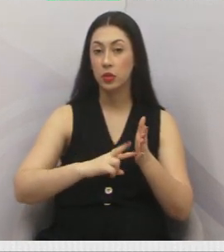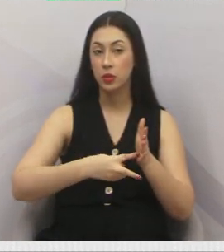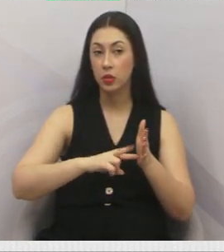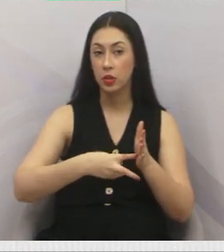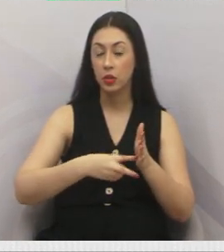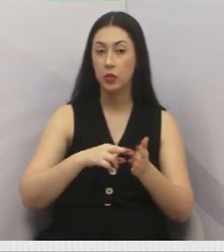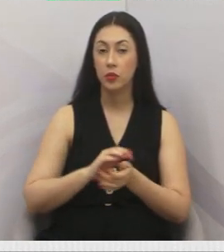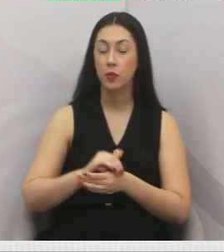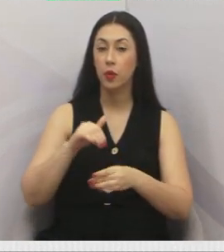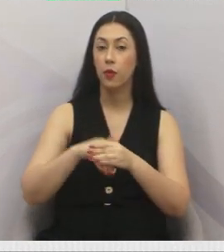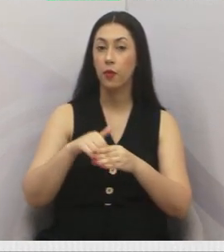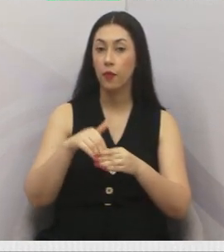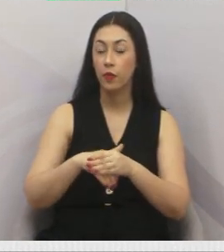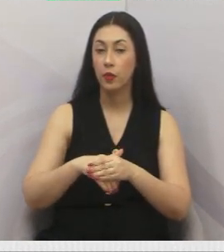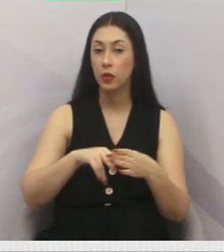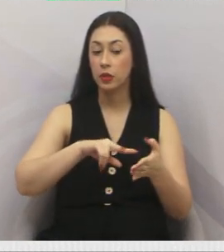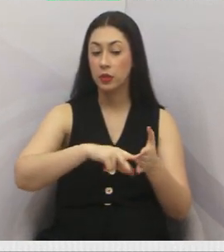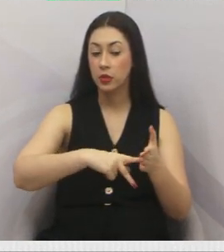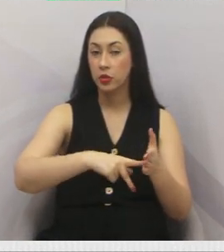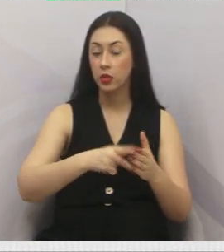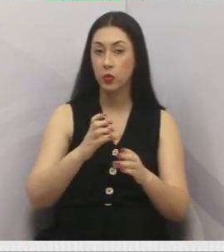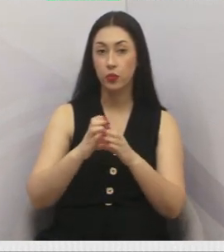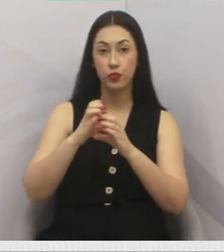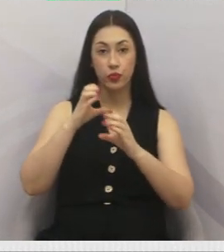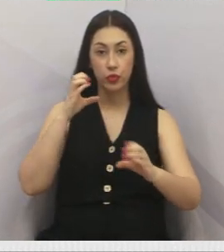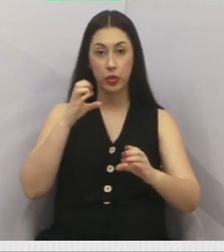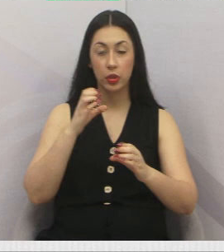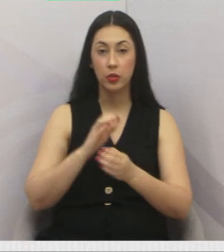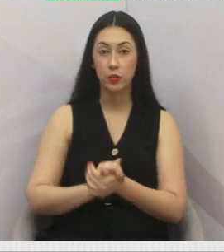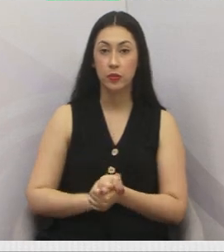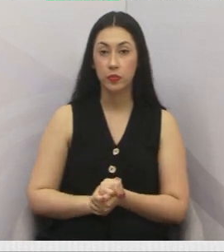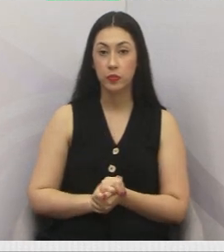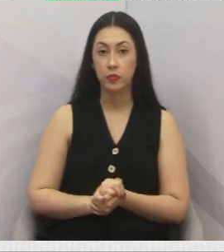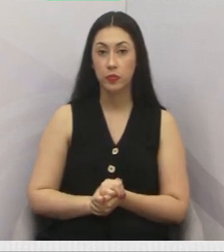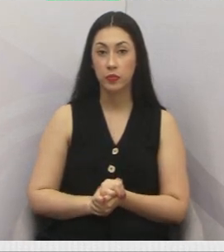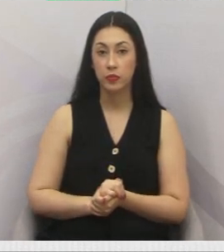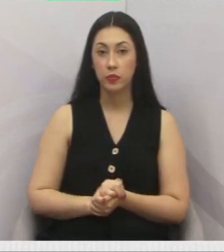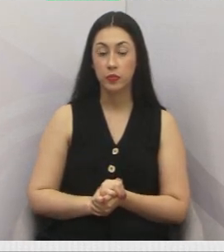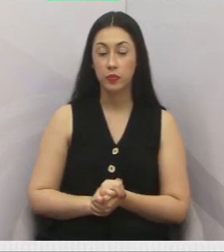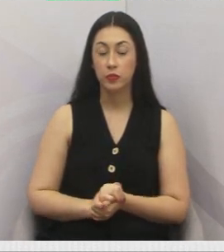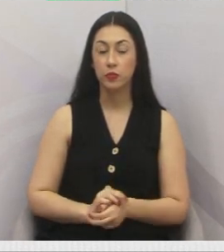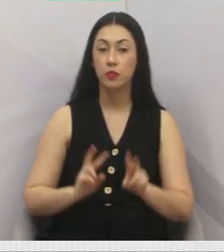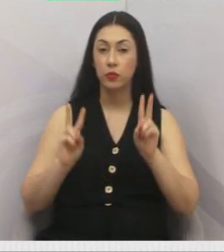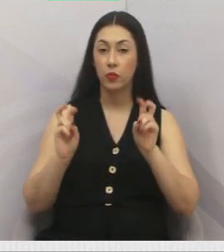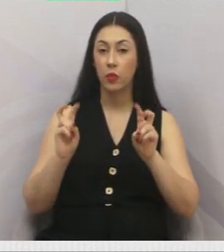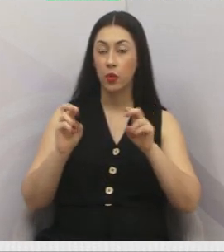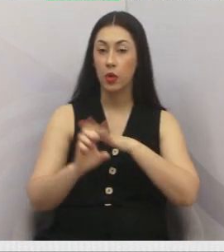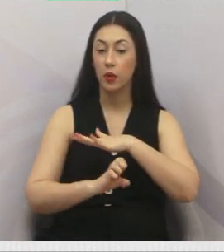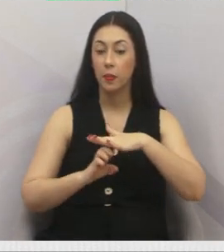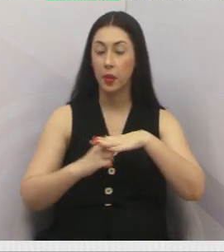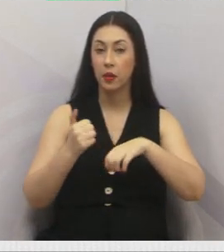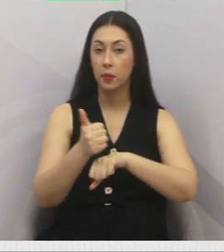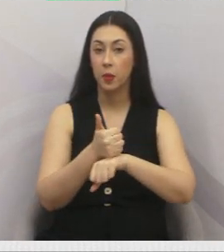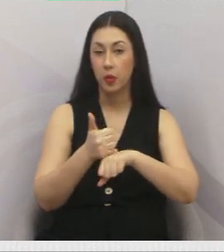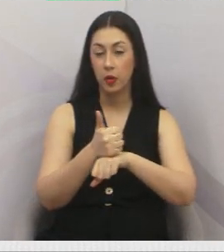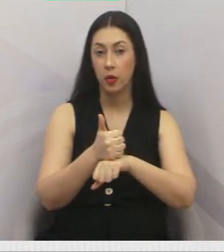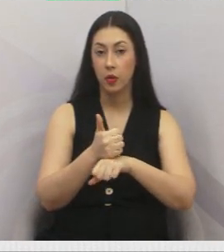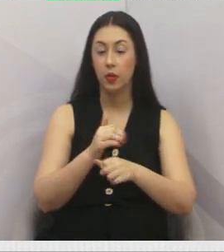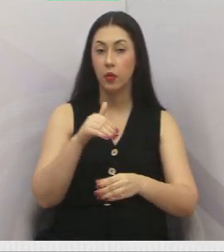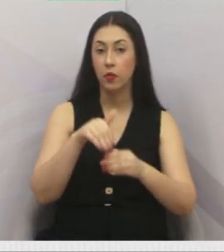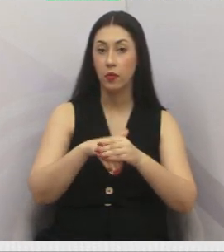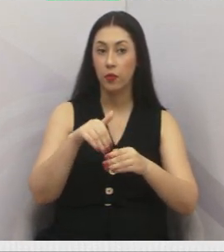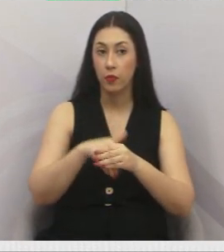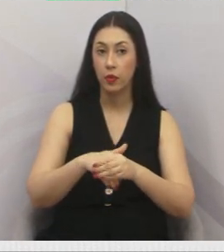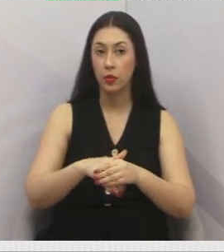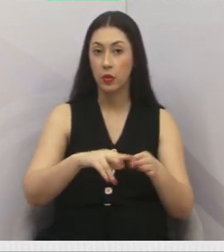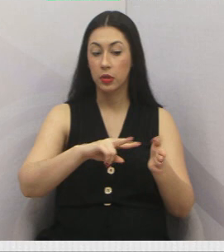Sindical. Um voto para Sindicato dos Engenheiros do Estado de São Paulo. Segmento Empresas e Entidades Profissionais. Um voto